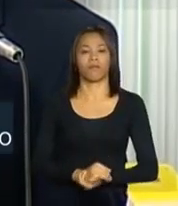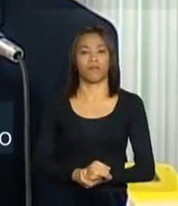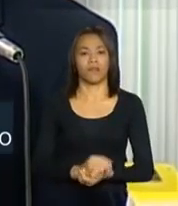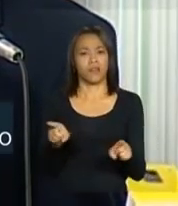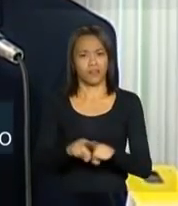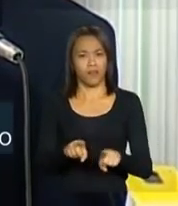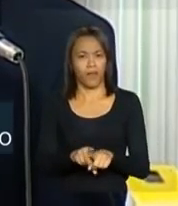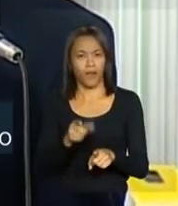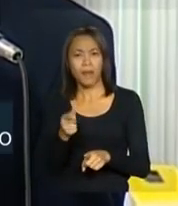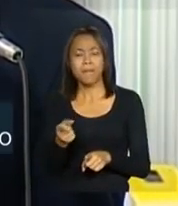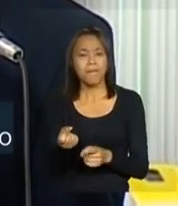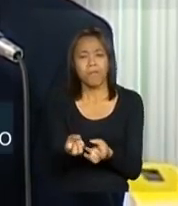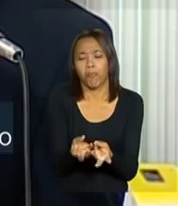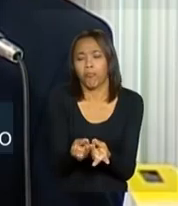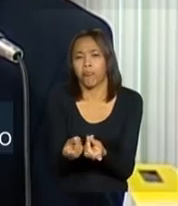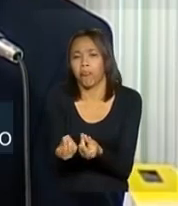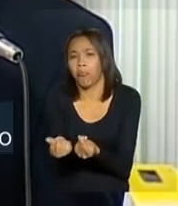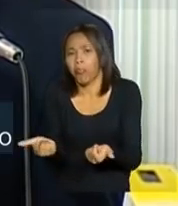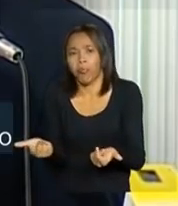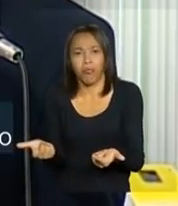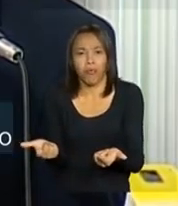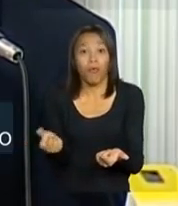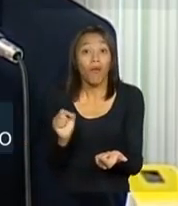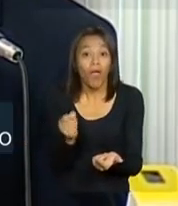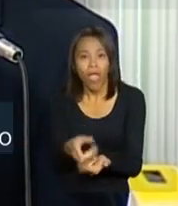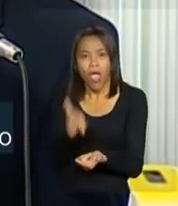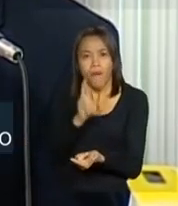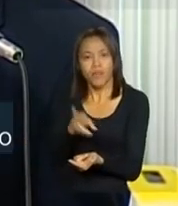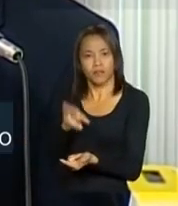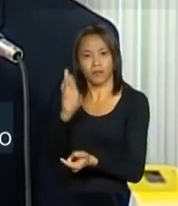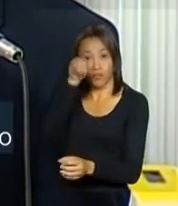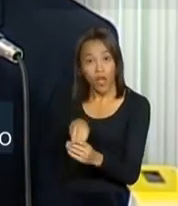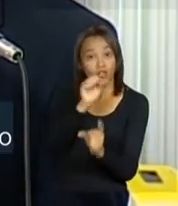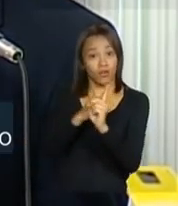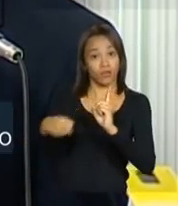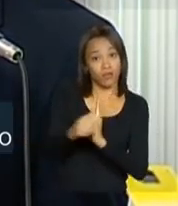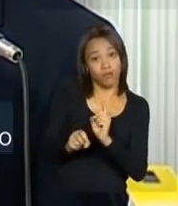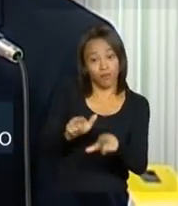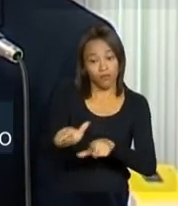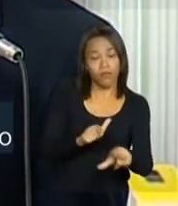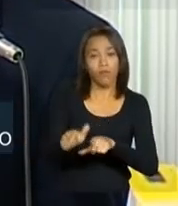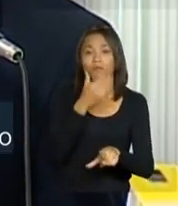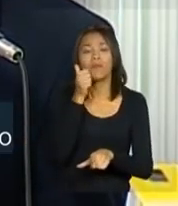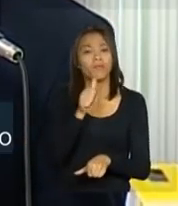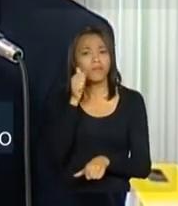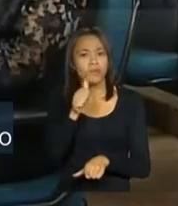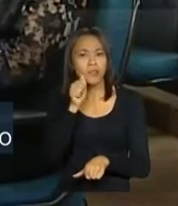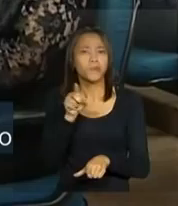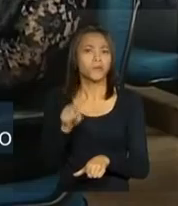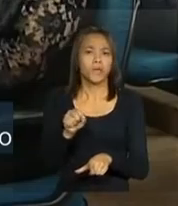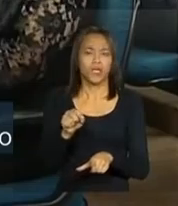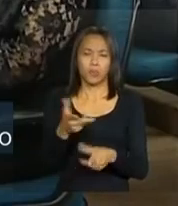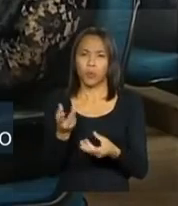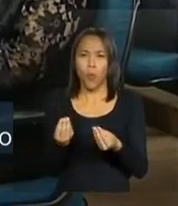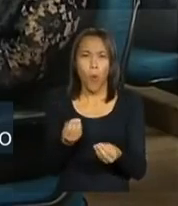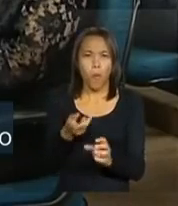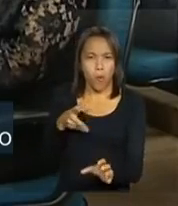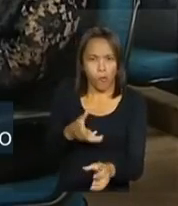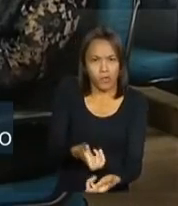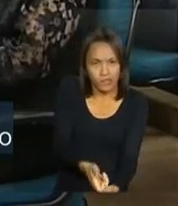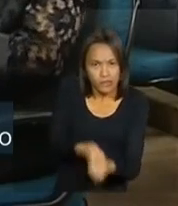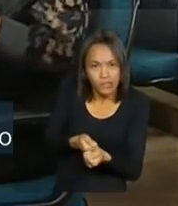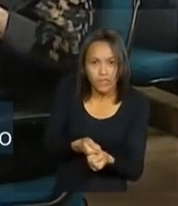Entre as migalhas, o pão. Representações sociais do trabalho feminino na atividade do corte de